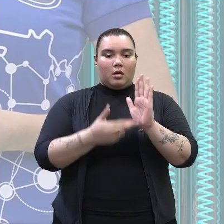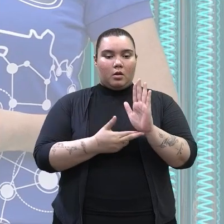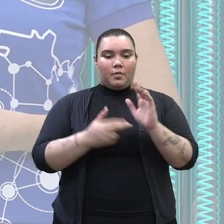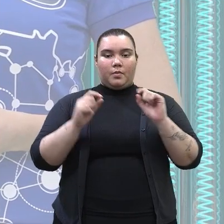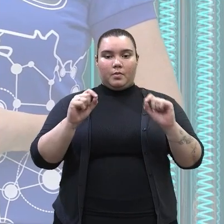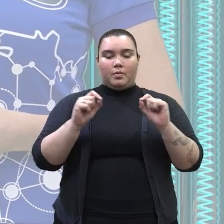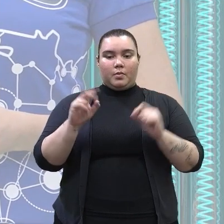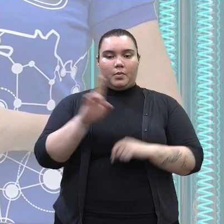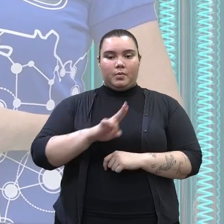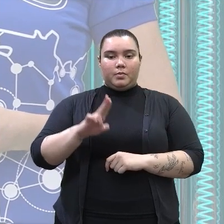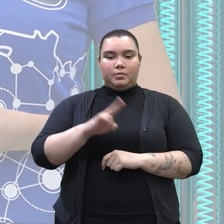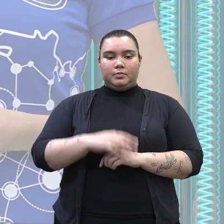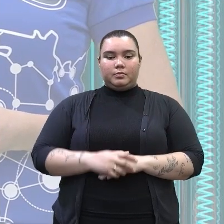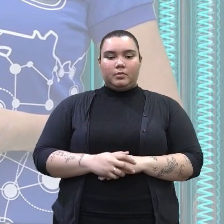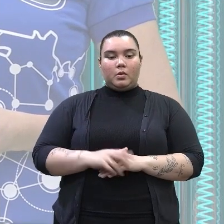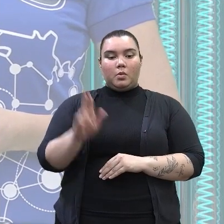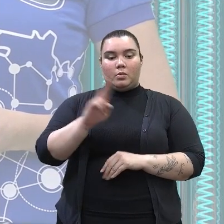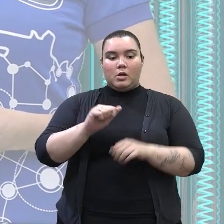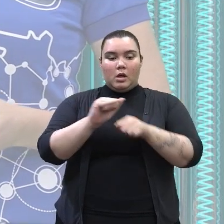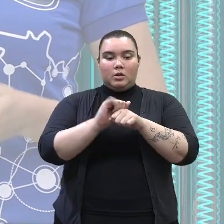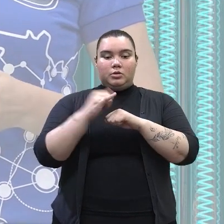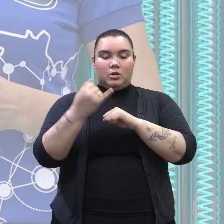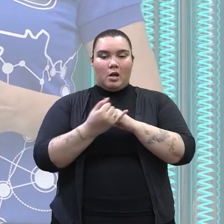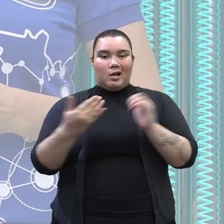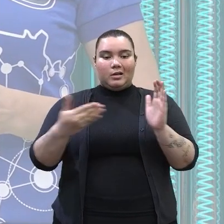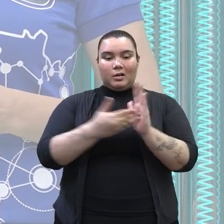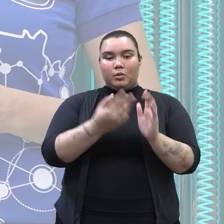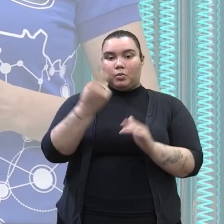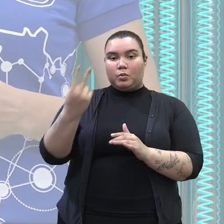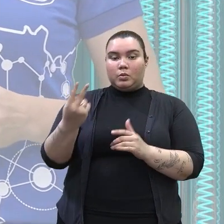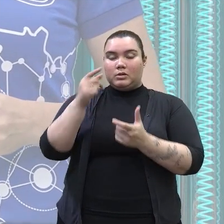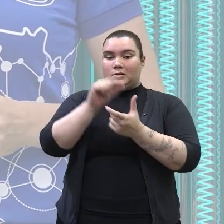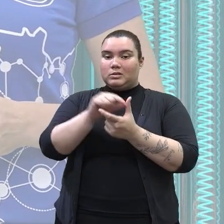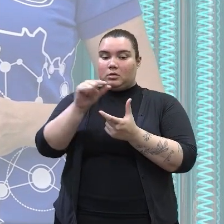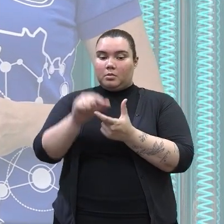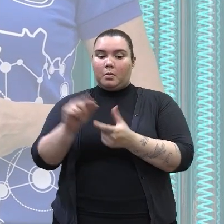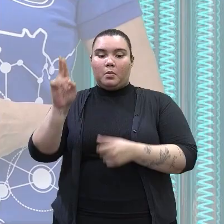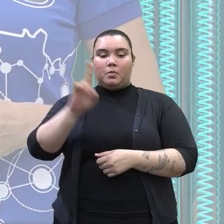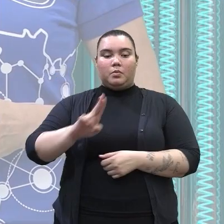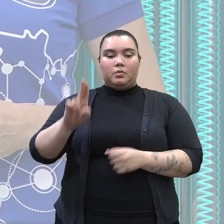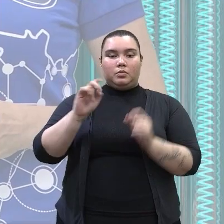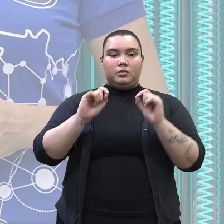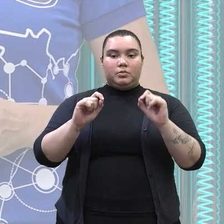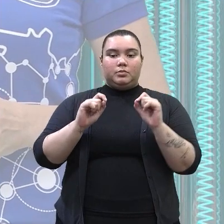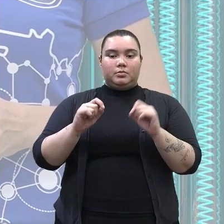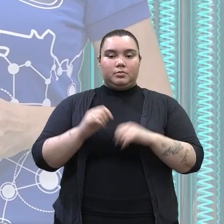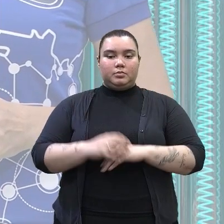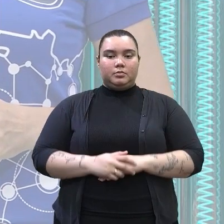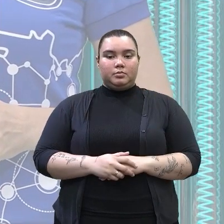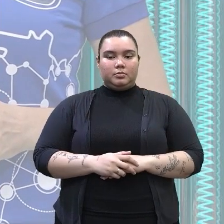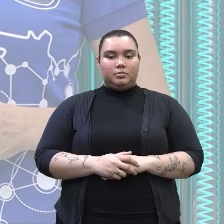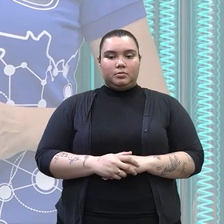junto comigo é a seguinte. Para adjetivos de até 2 sílabas, nós usamos o seguinte, ó.